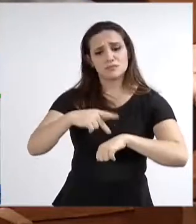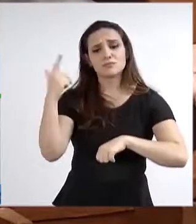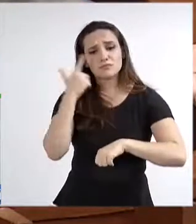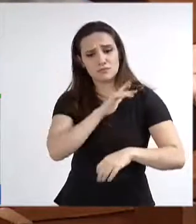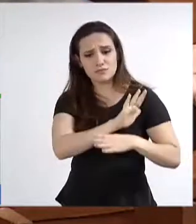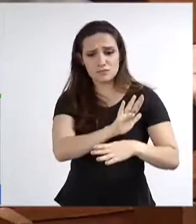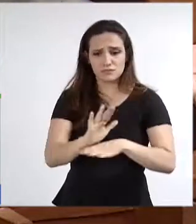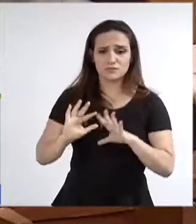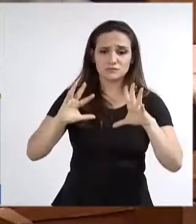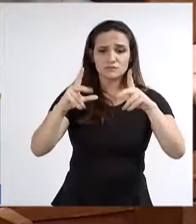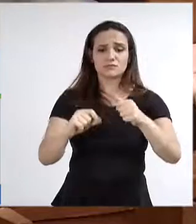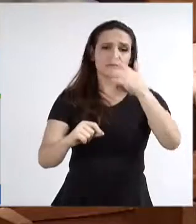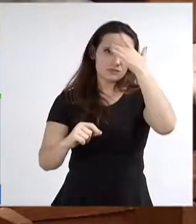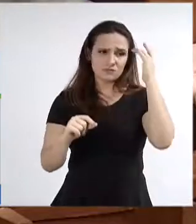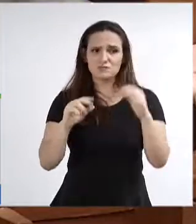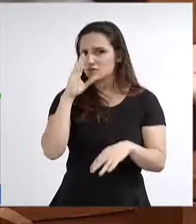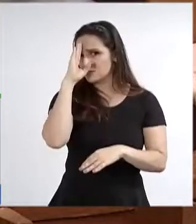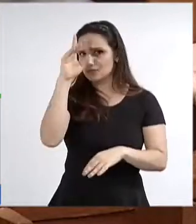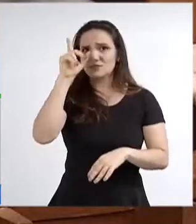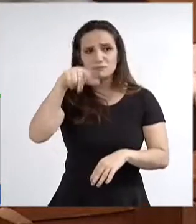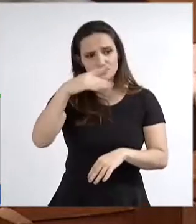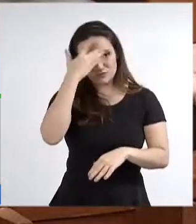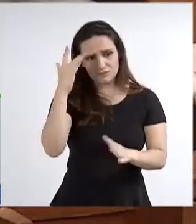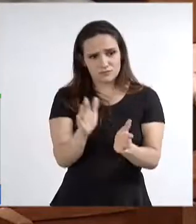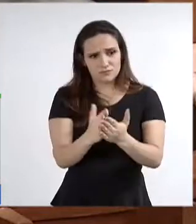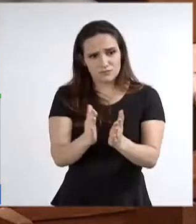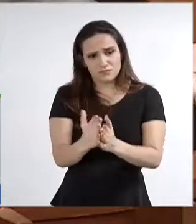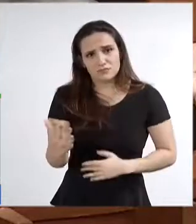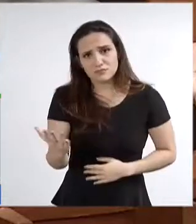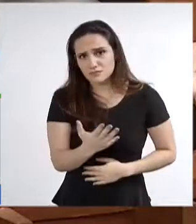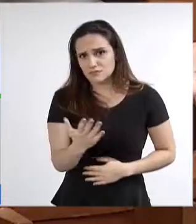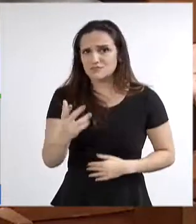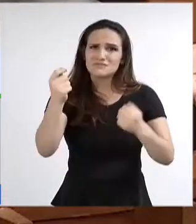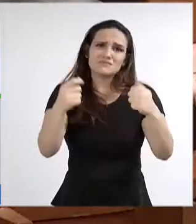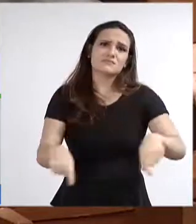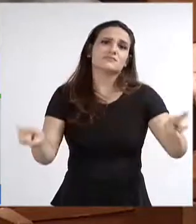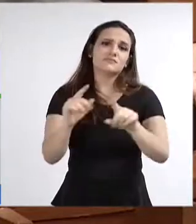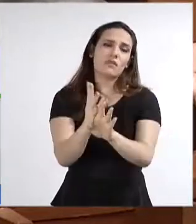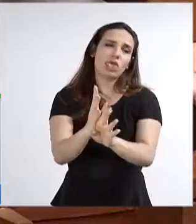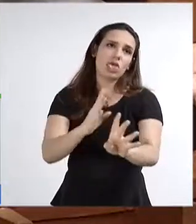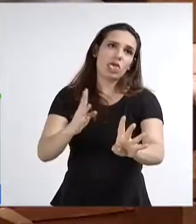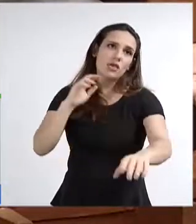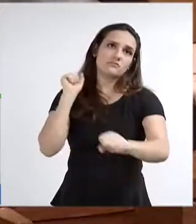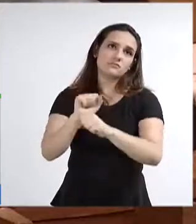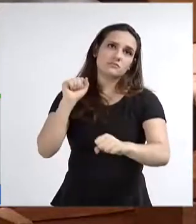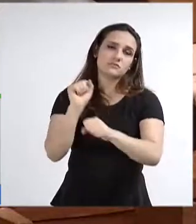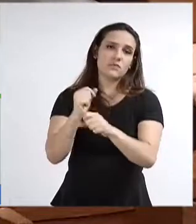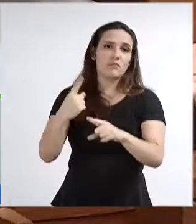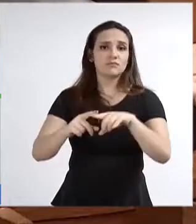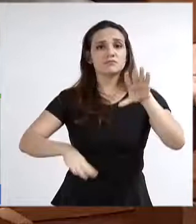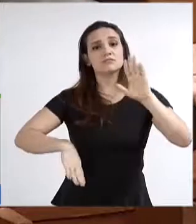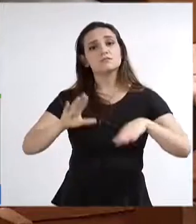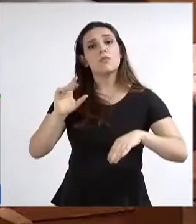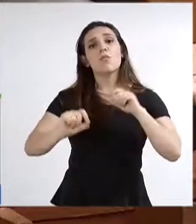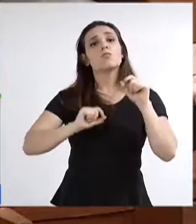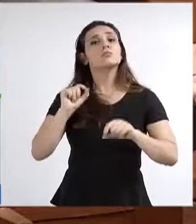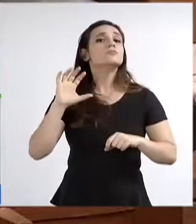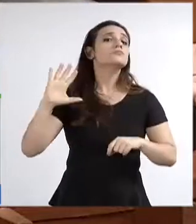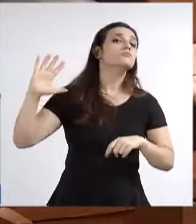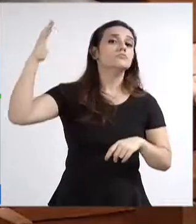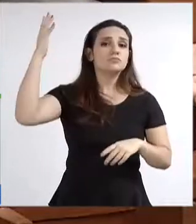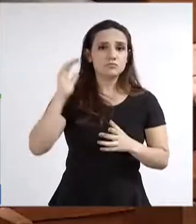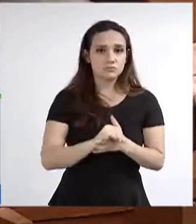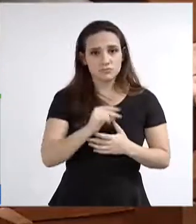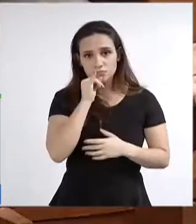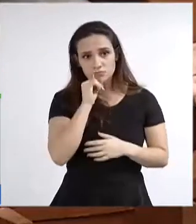atender principalmente as pessoas mais pobres, sem a necessidade da longa fila de espera, porque muitas das vezes, quando a